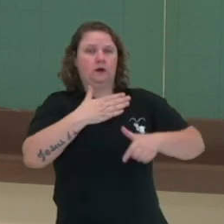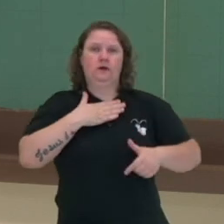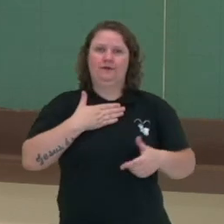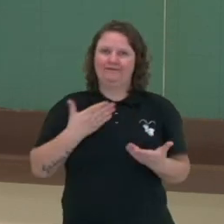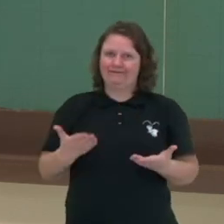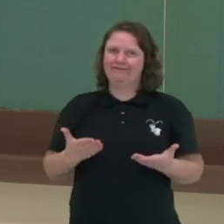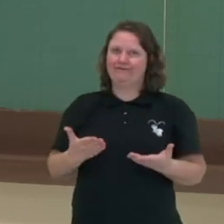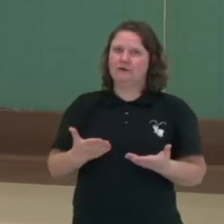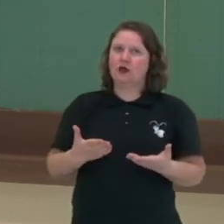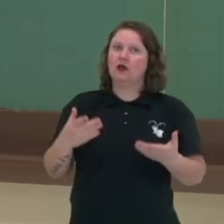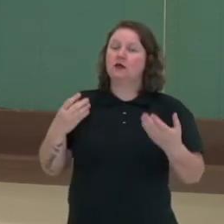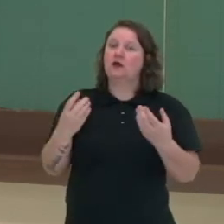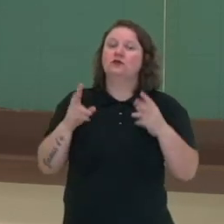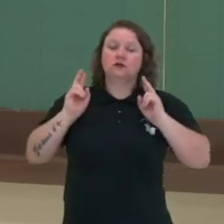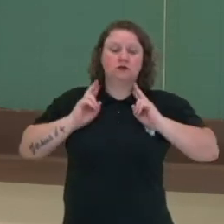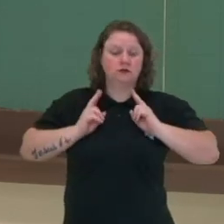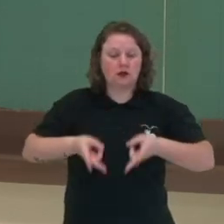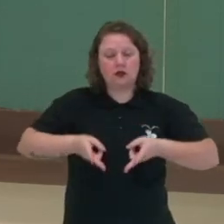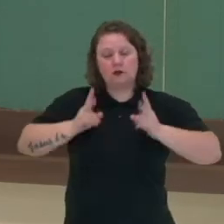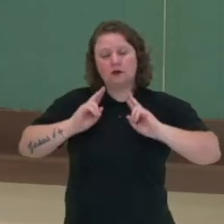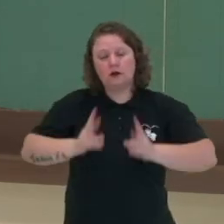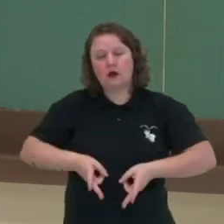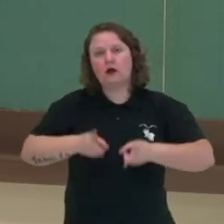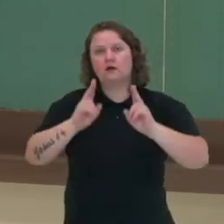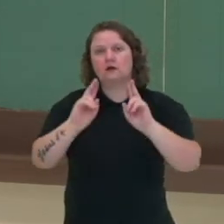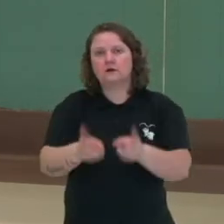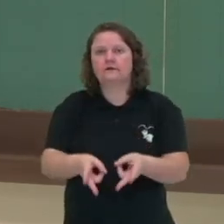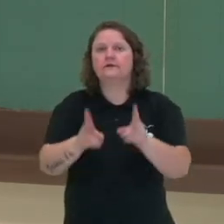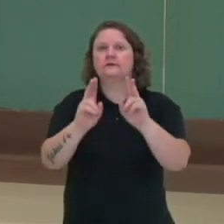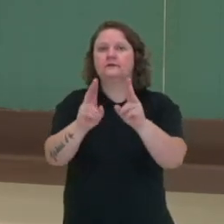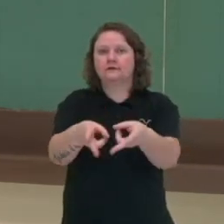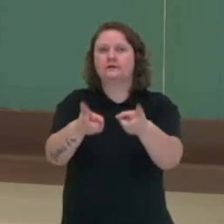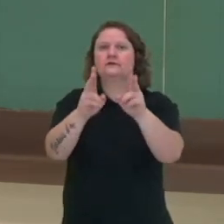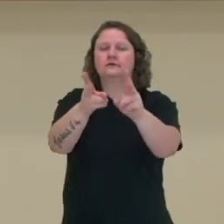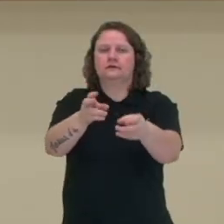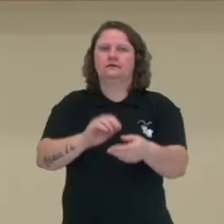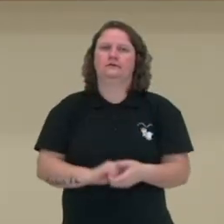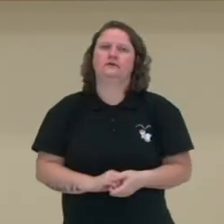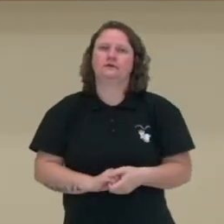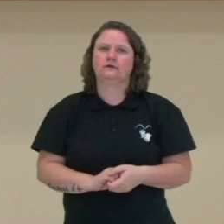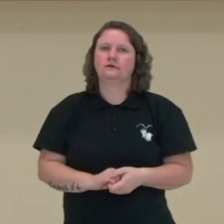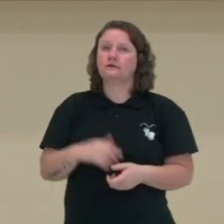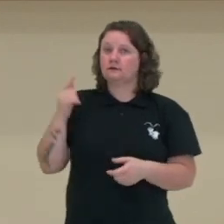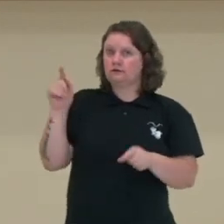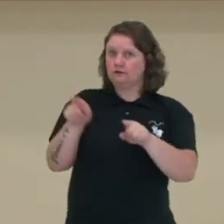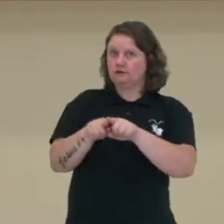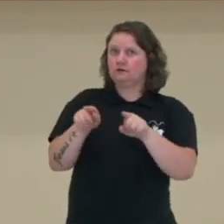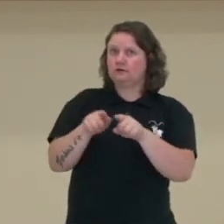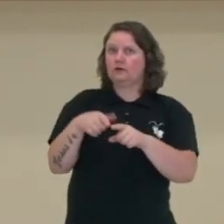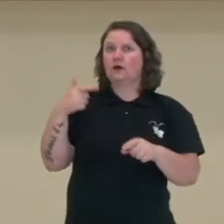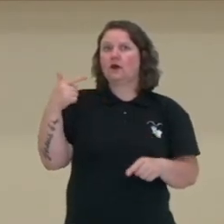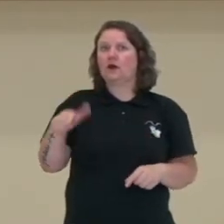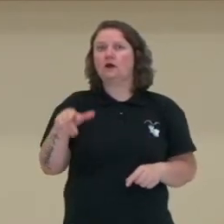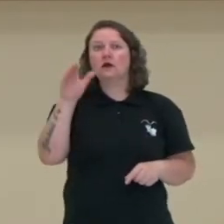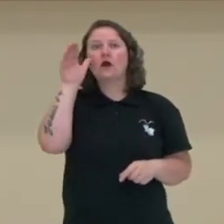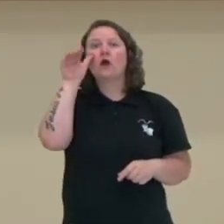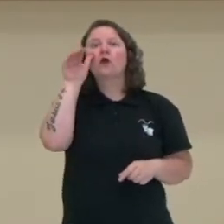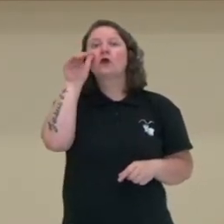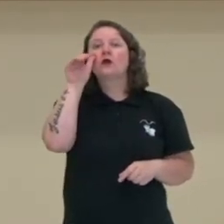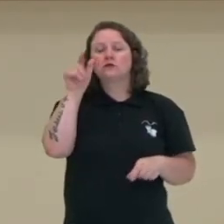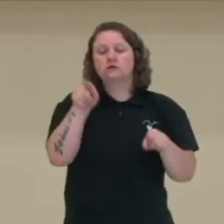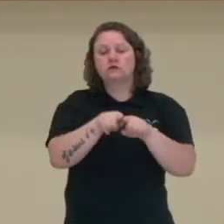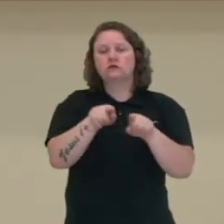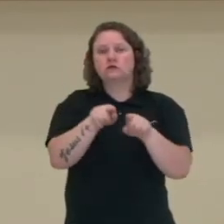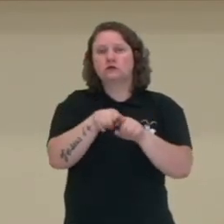sujeitos a uma exploração perpétua por parte dos outros grupos sociais. Tem mais uma curiosidade também. Como diria o outro, né?